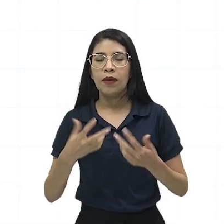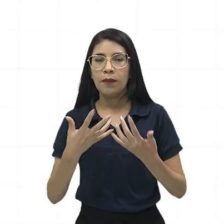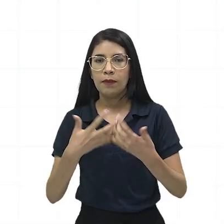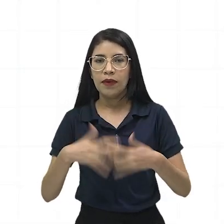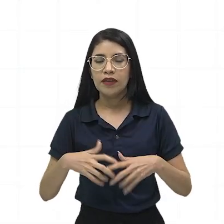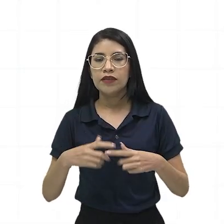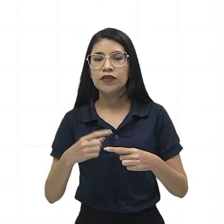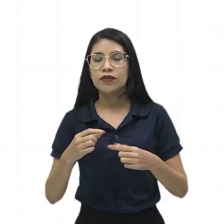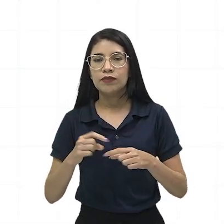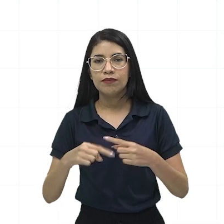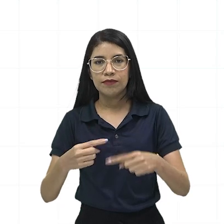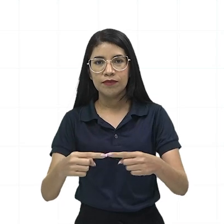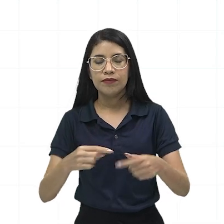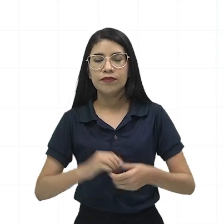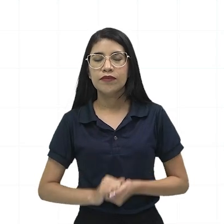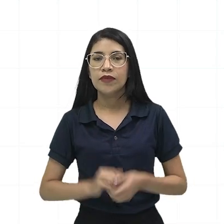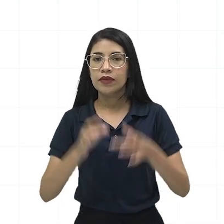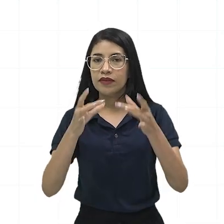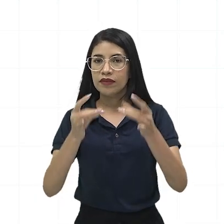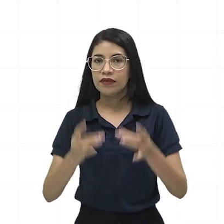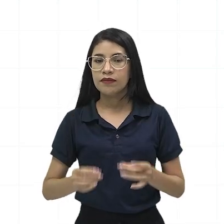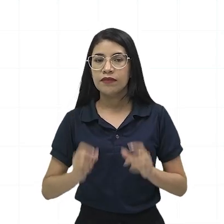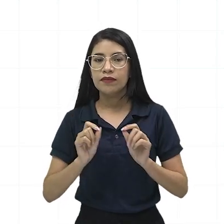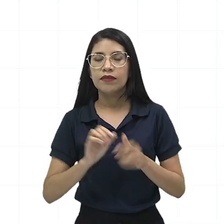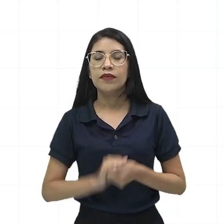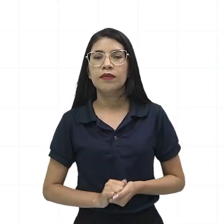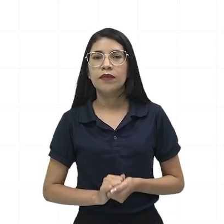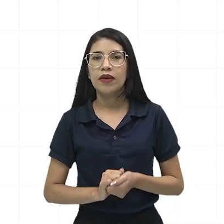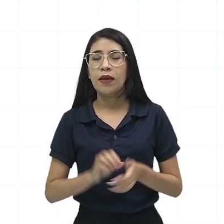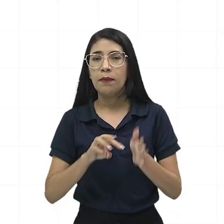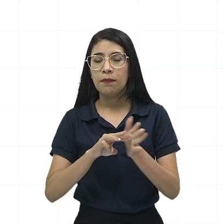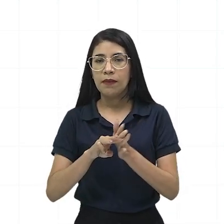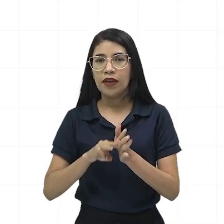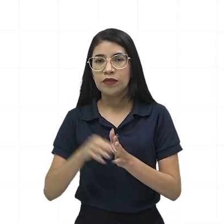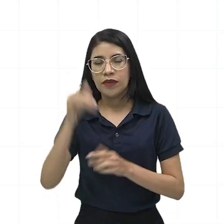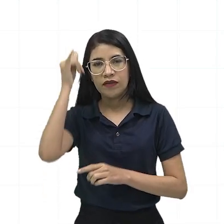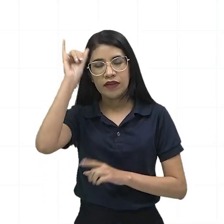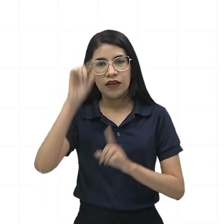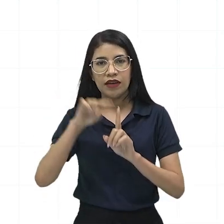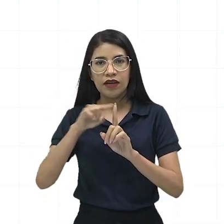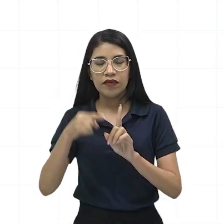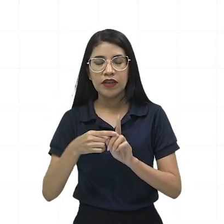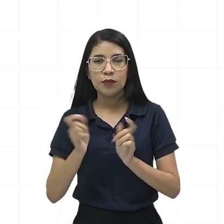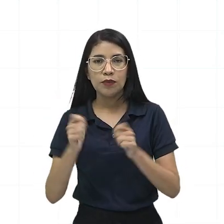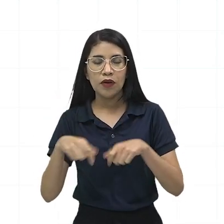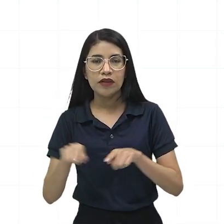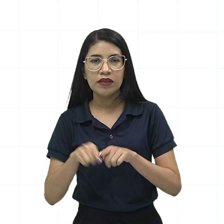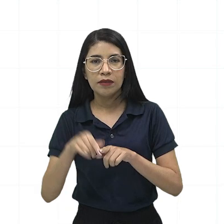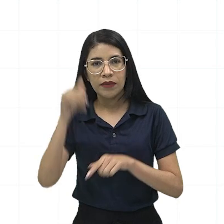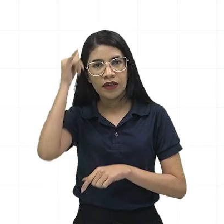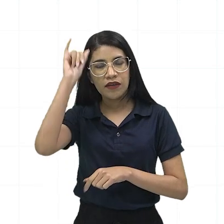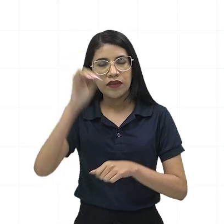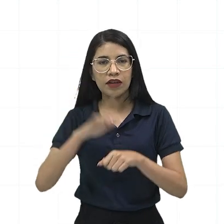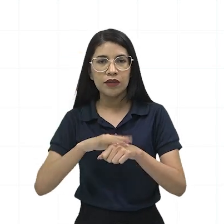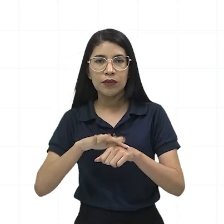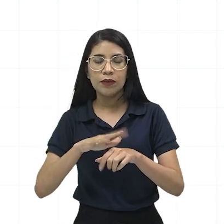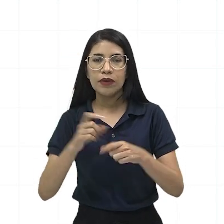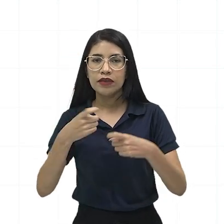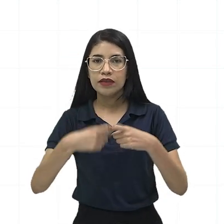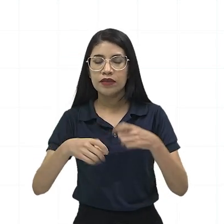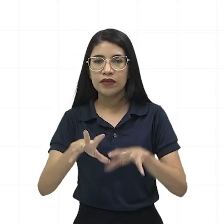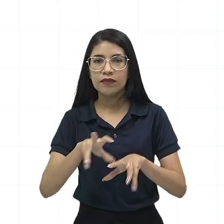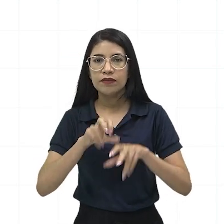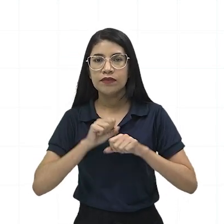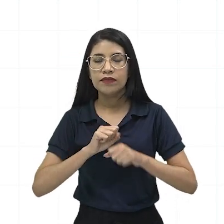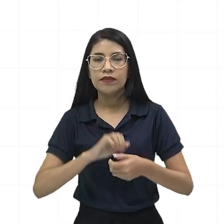mecanismos reprodutivos. E no detalhamento, métodos contraceptivos que impedem a disseminação de infecções